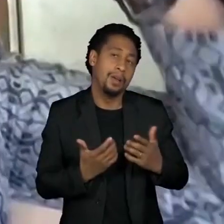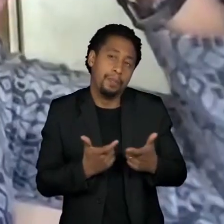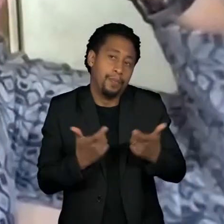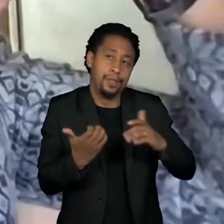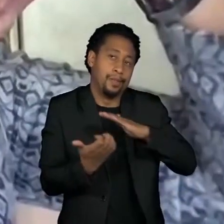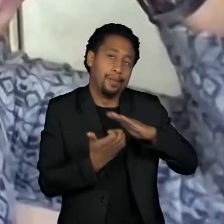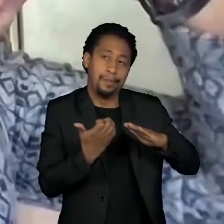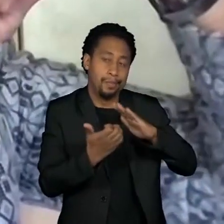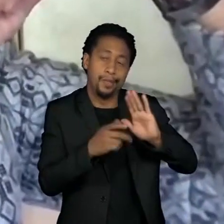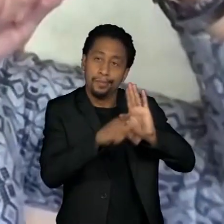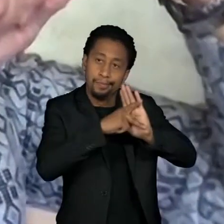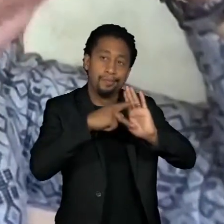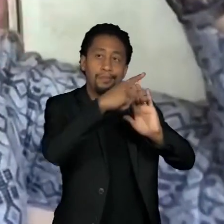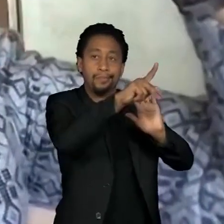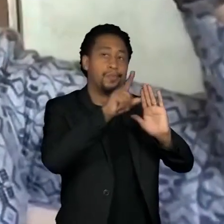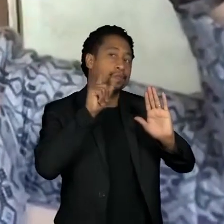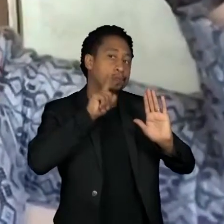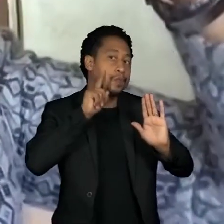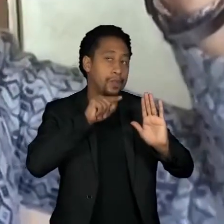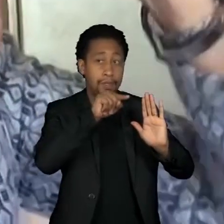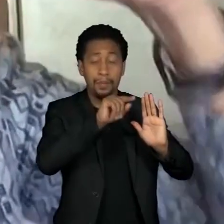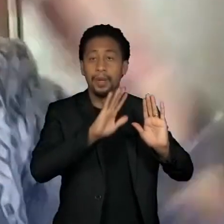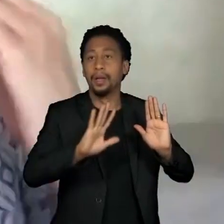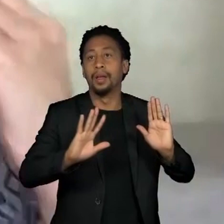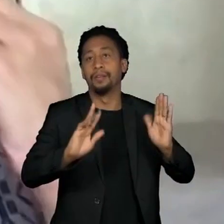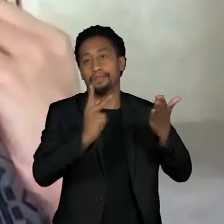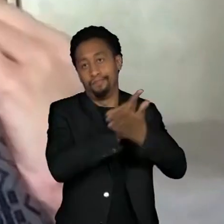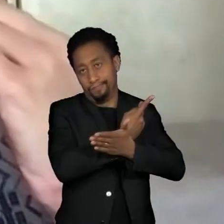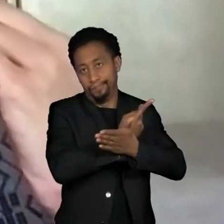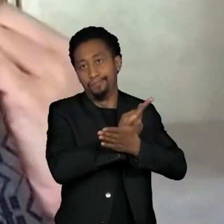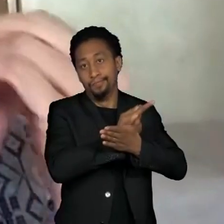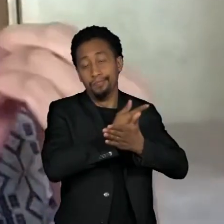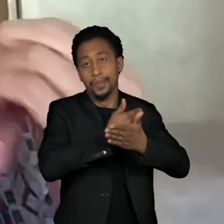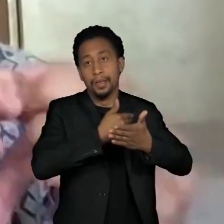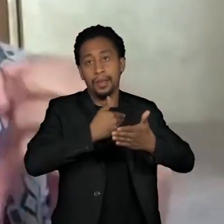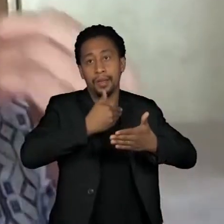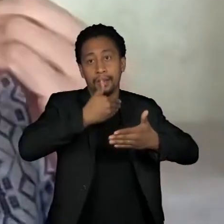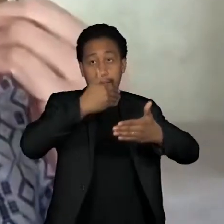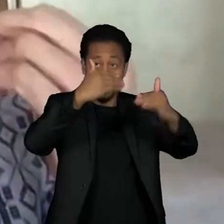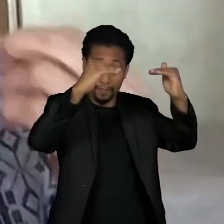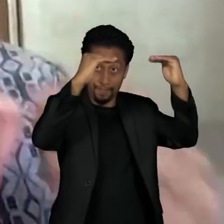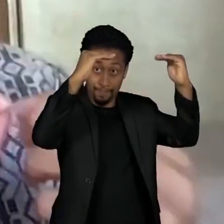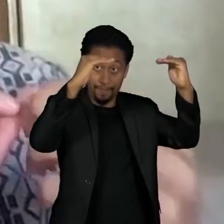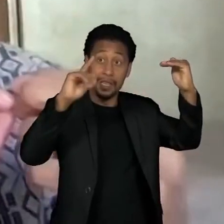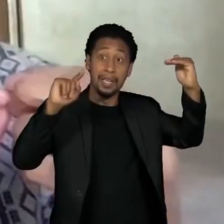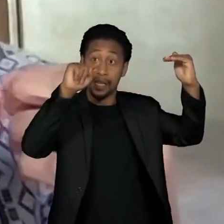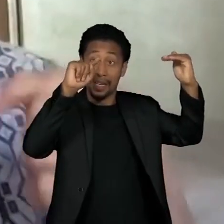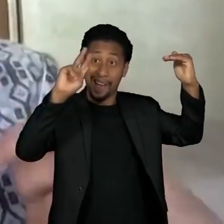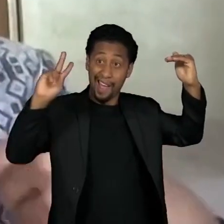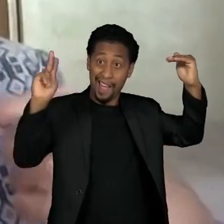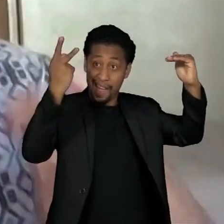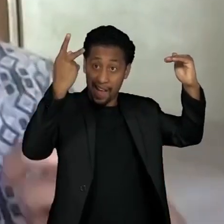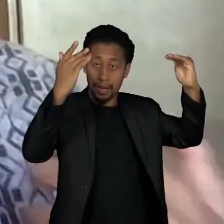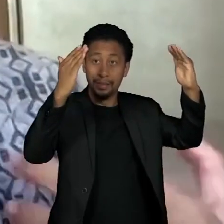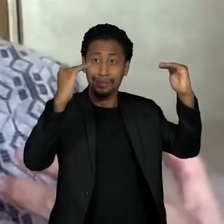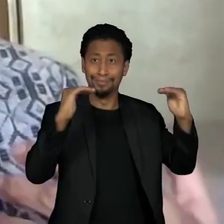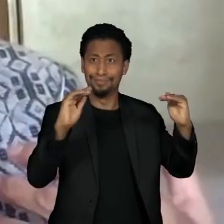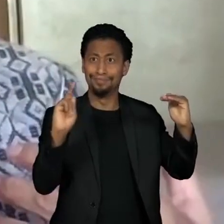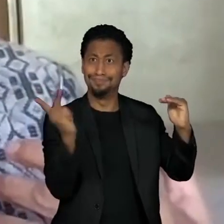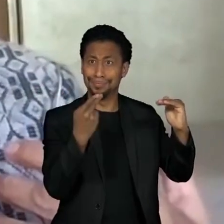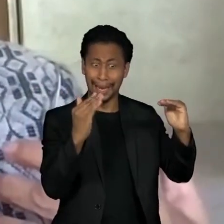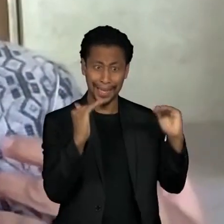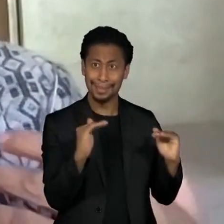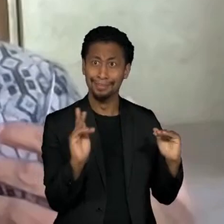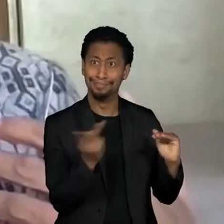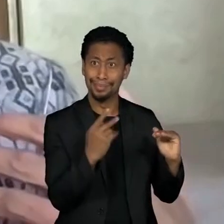começo do cascading falhas, certo? Que é, não deixe de fazer falhas spread faster